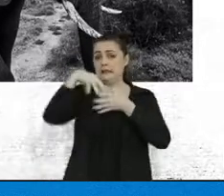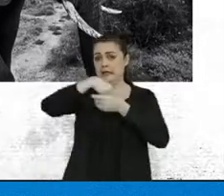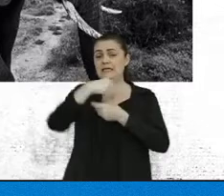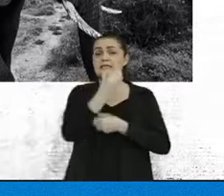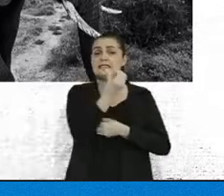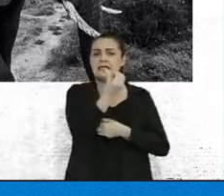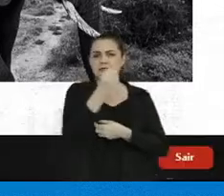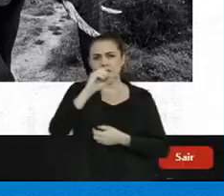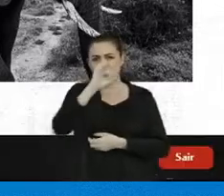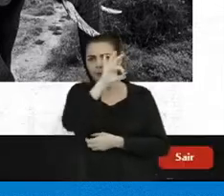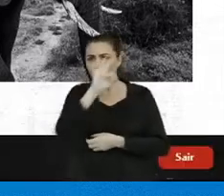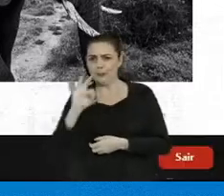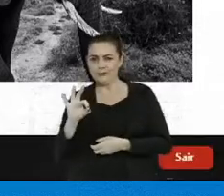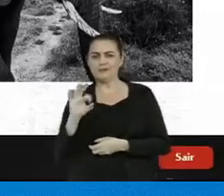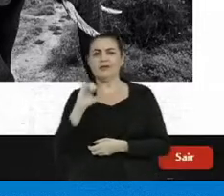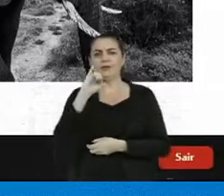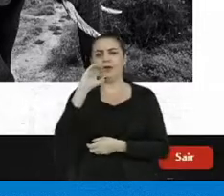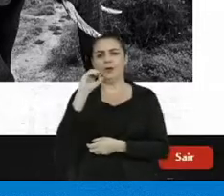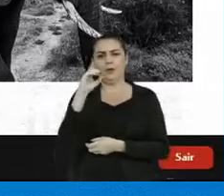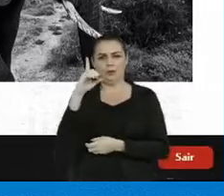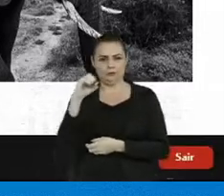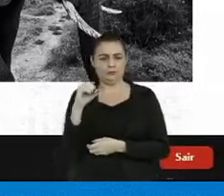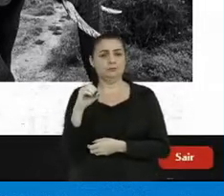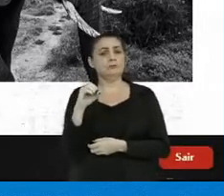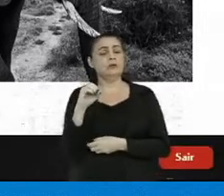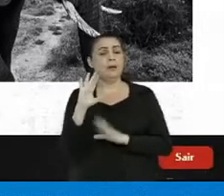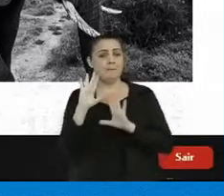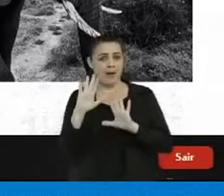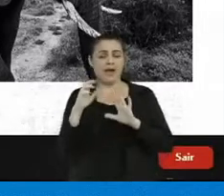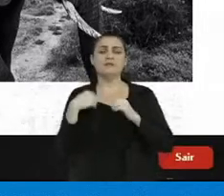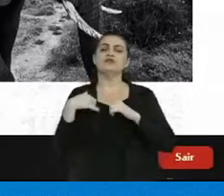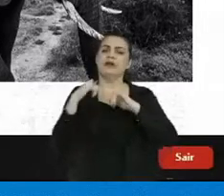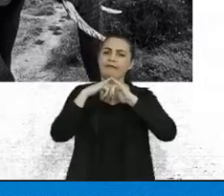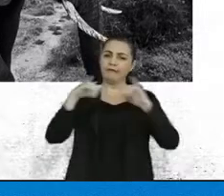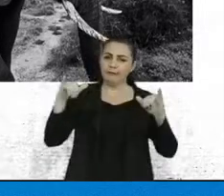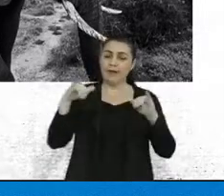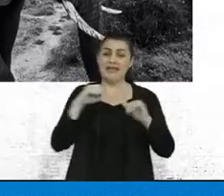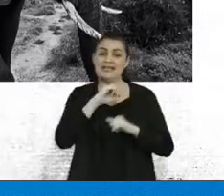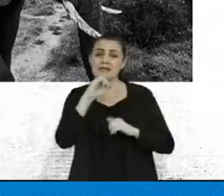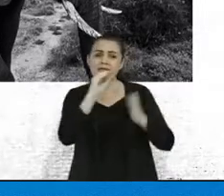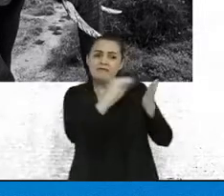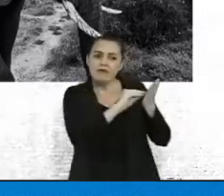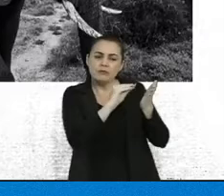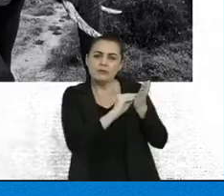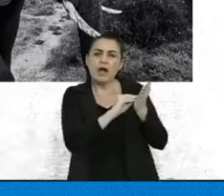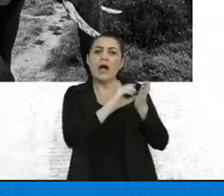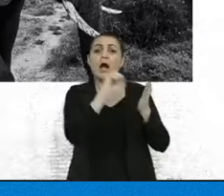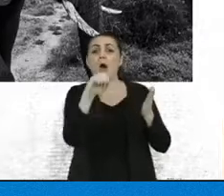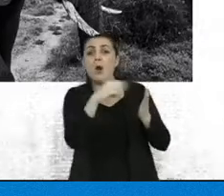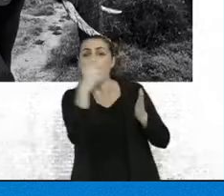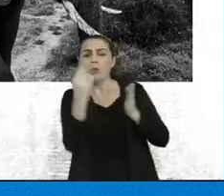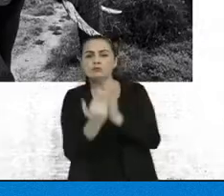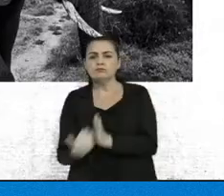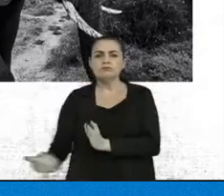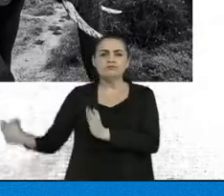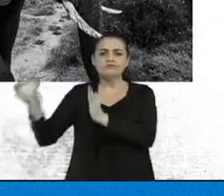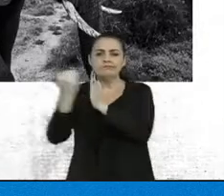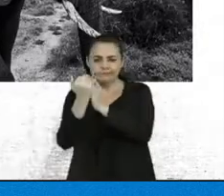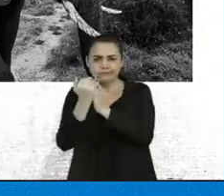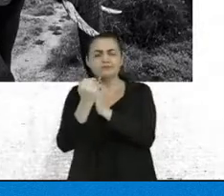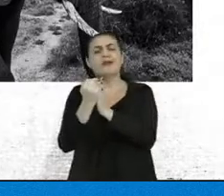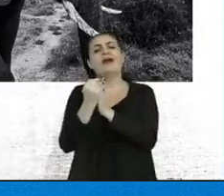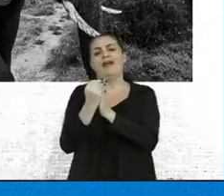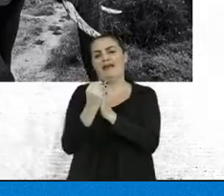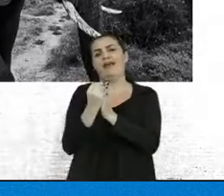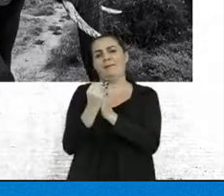vocês, tanto a falta quanto o excesso de iodo fazem muito mal para a saúde da nossa tireoide. Quando a gente vai falar